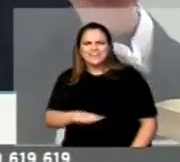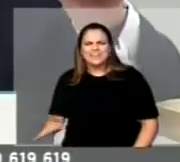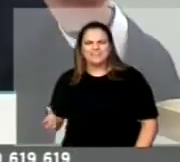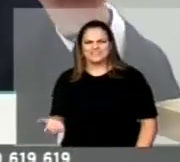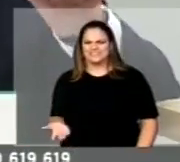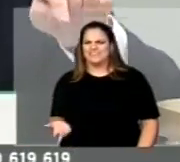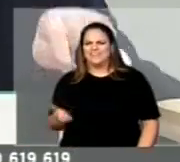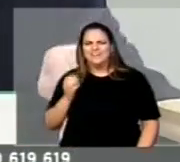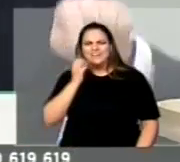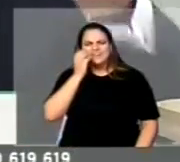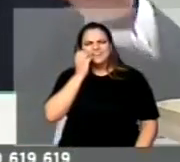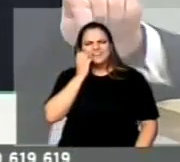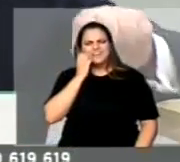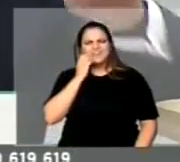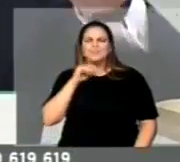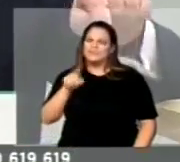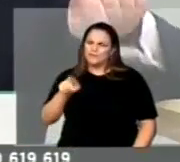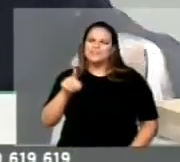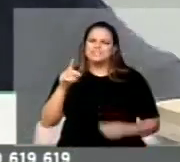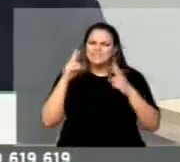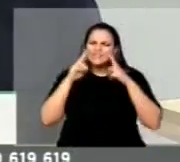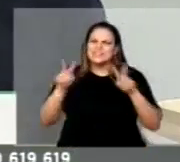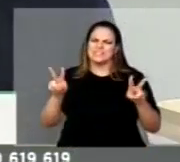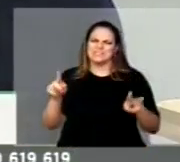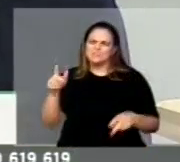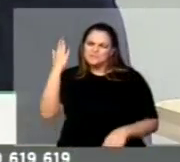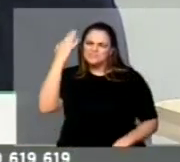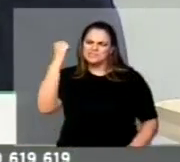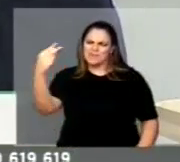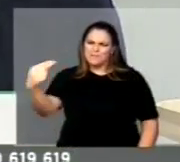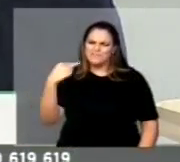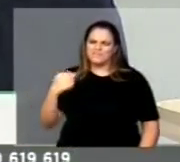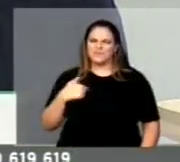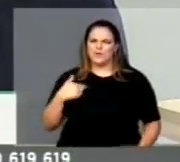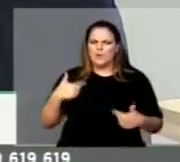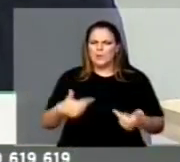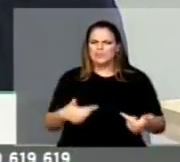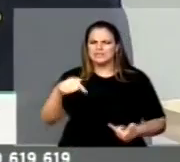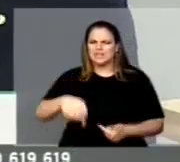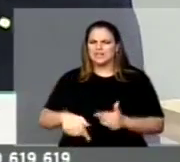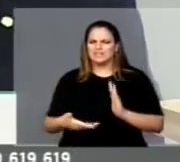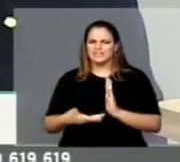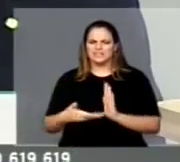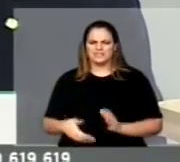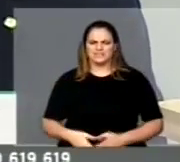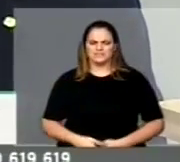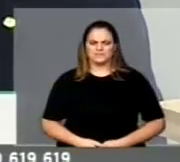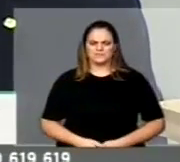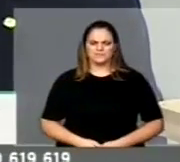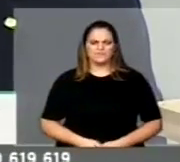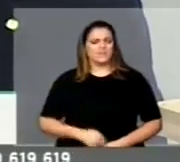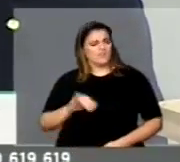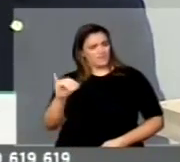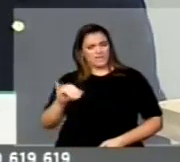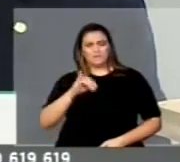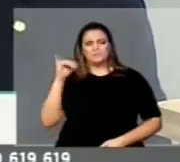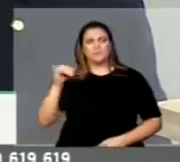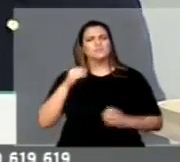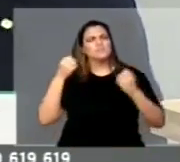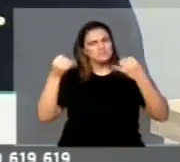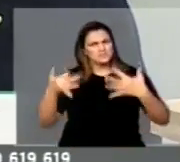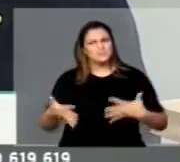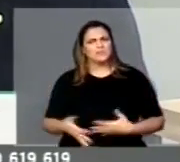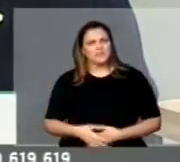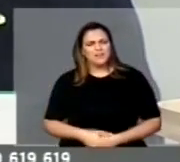Vossa Excelência testemunha disso, que testemunhou várias das minhas lutas. Então, isso é muito importante colocar. Quando a gente fala, quando a